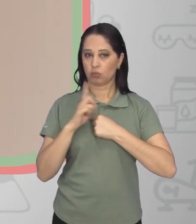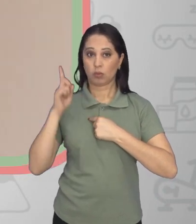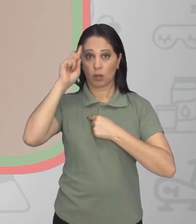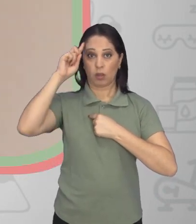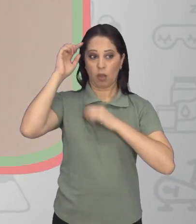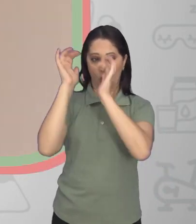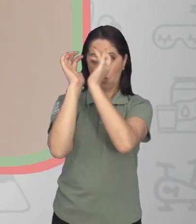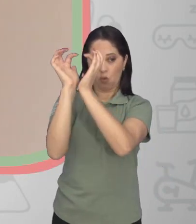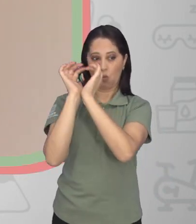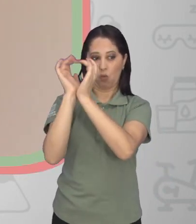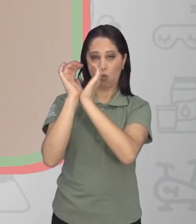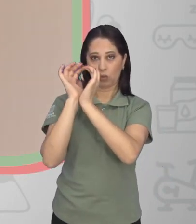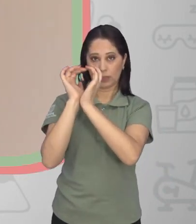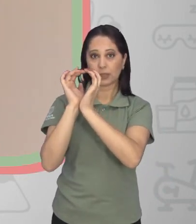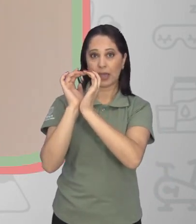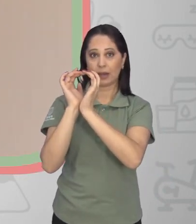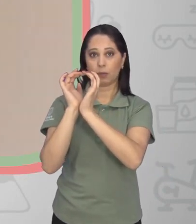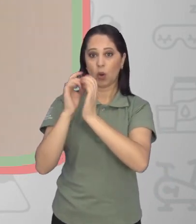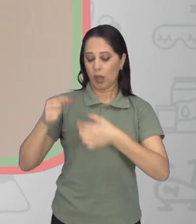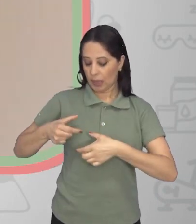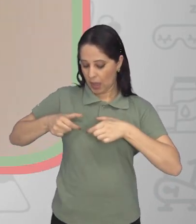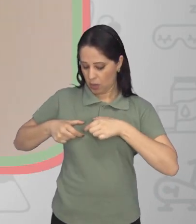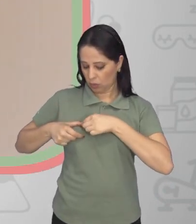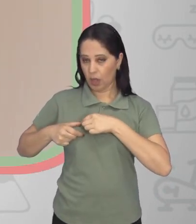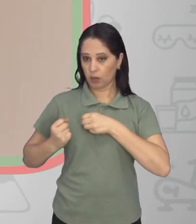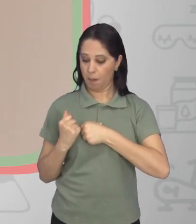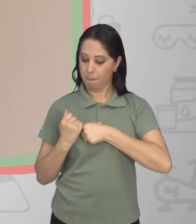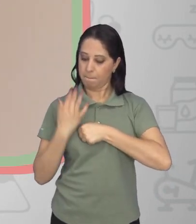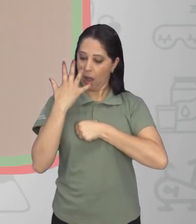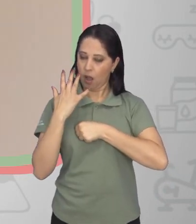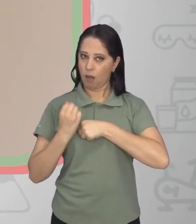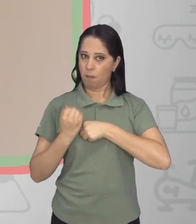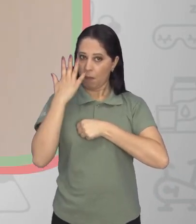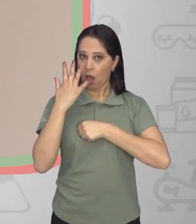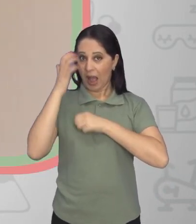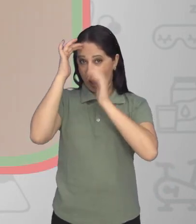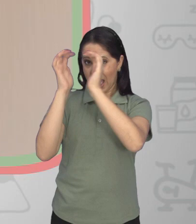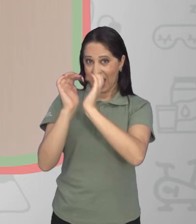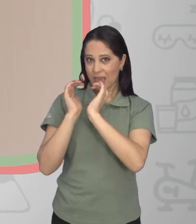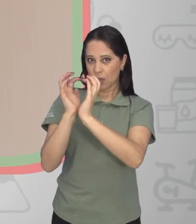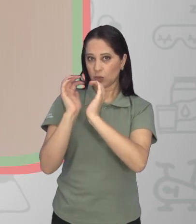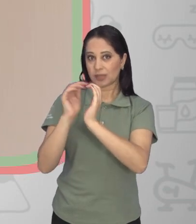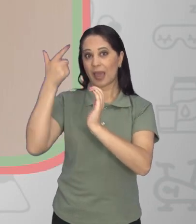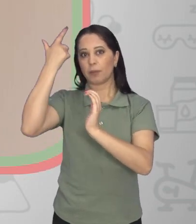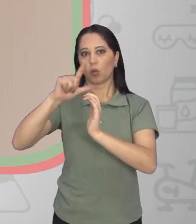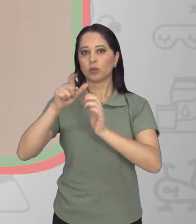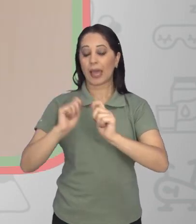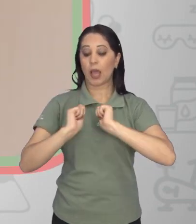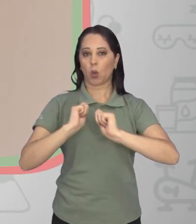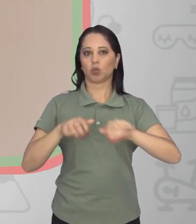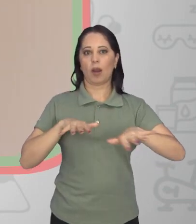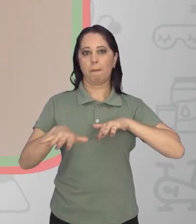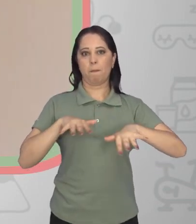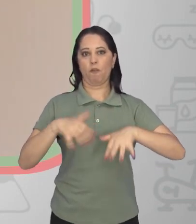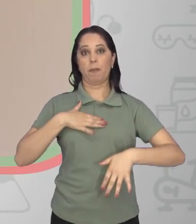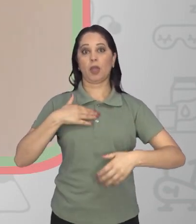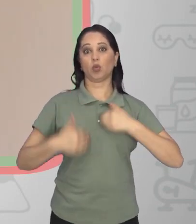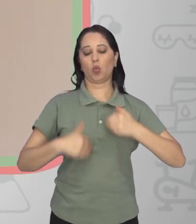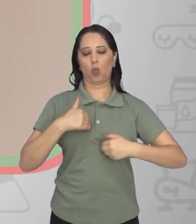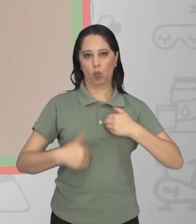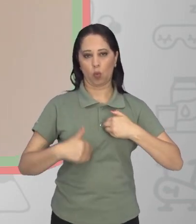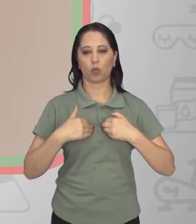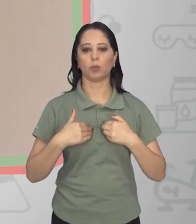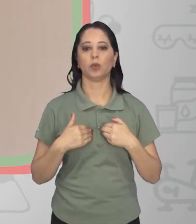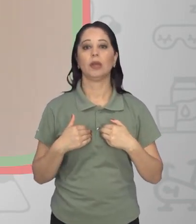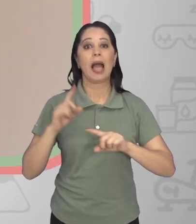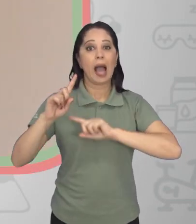ao cérebro com 2 eletrodos, que a função era emitir estímulos para que o cérebro fosse se adaptando aos